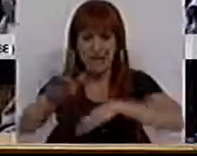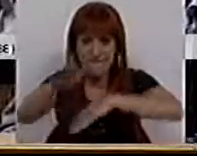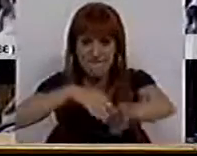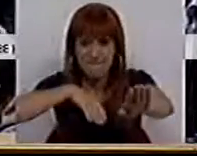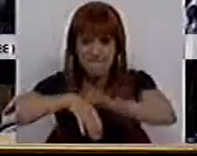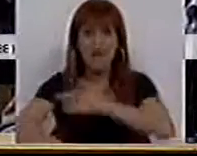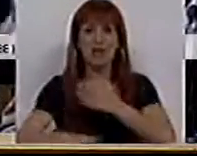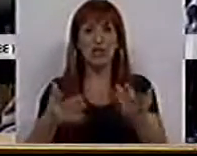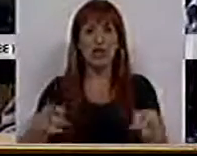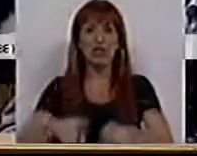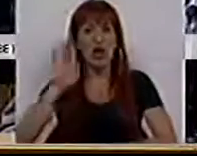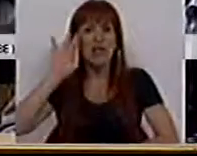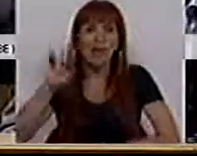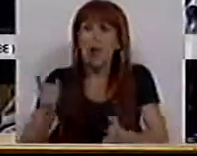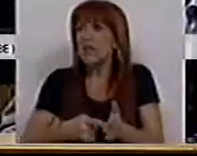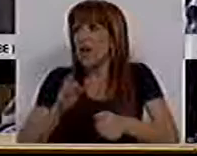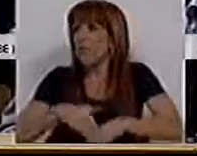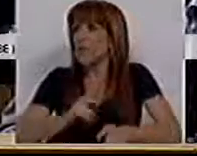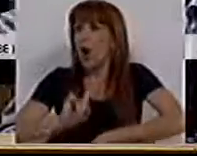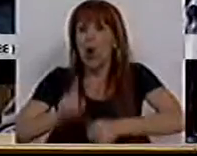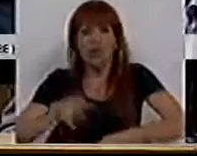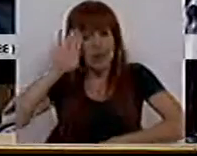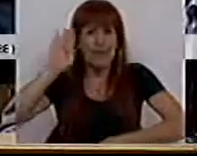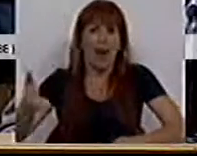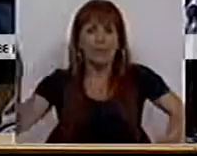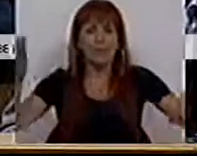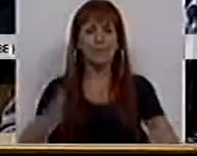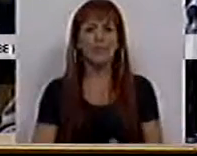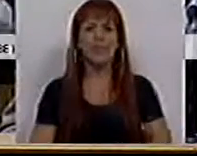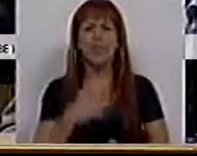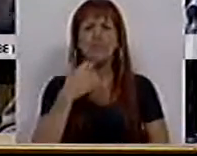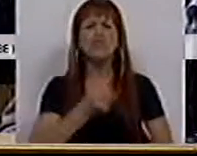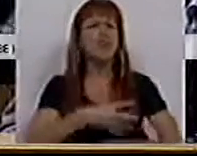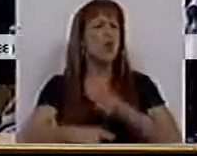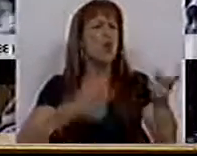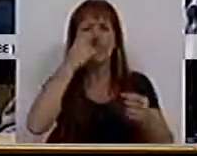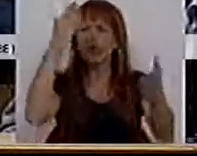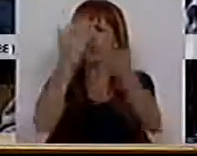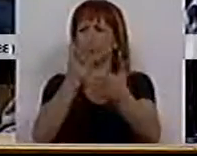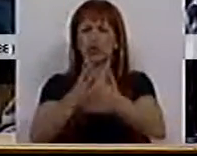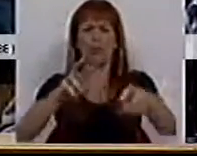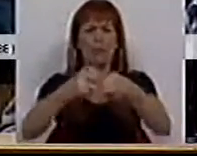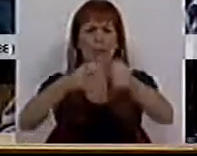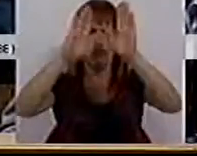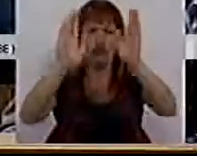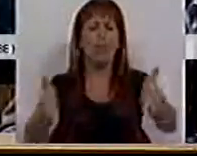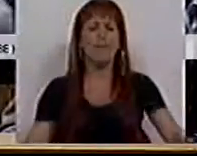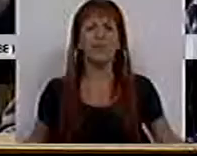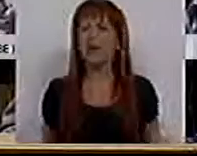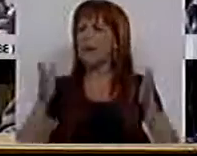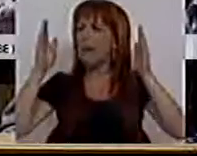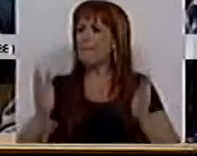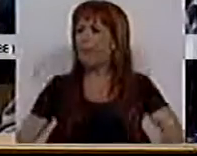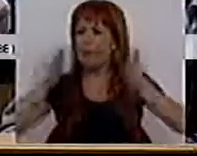fazer, e já se sabe o que é necessário fazer. Muita gente já estudou este problema. Não